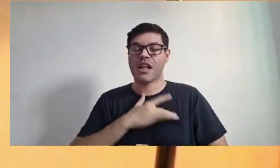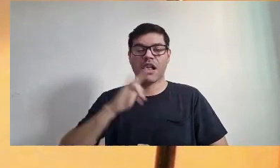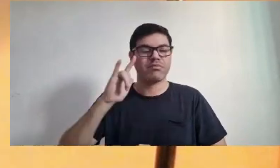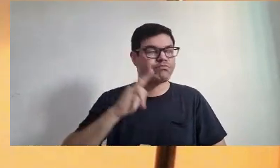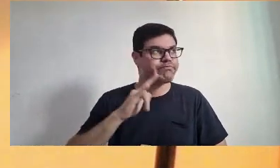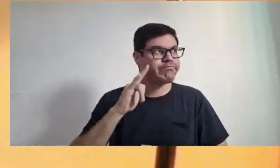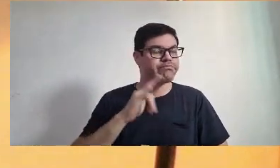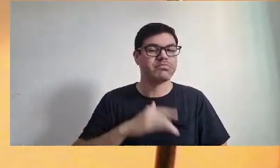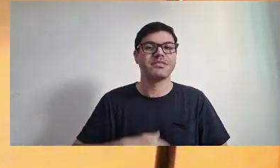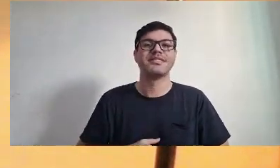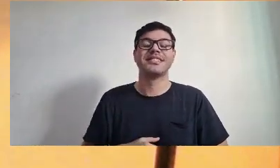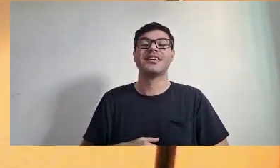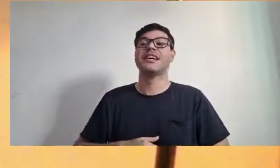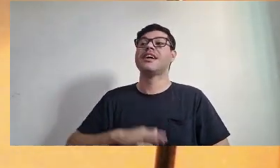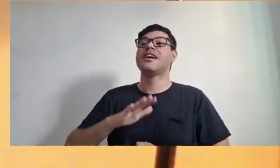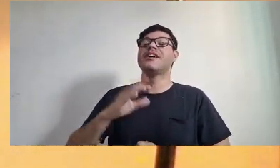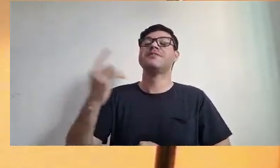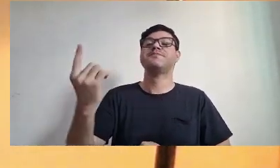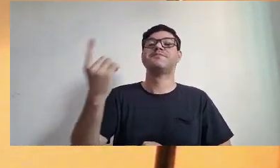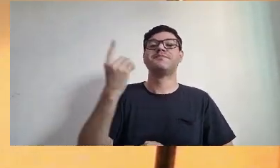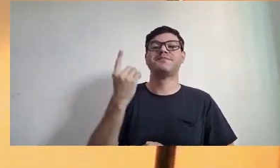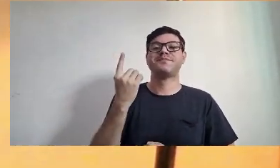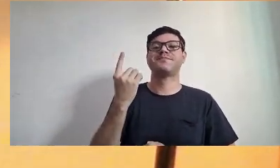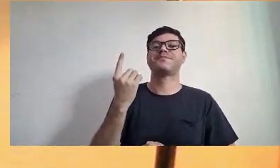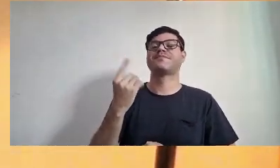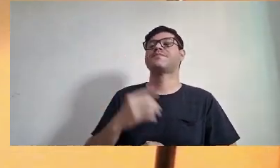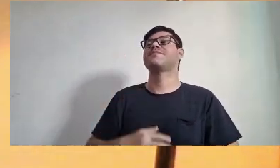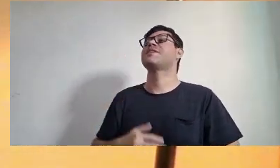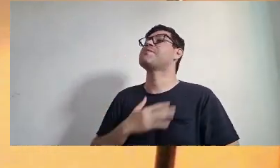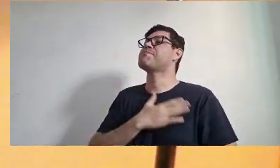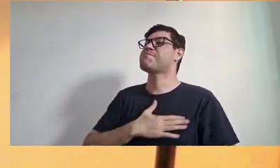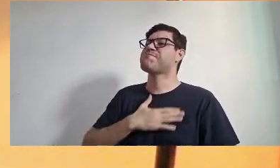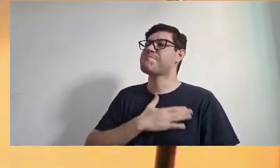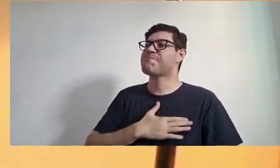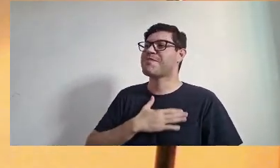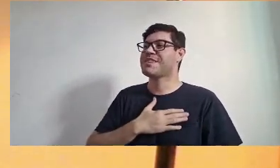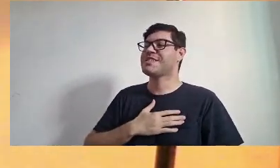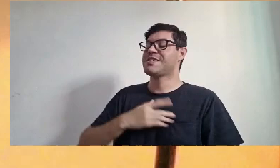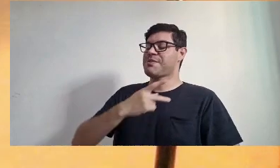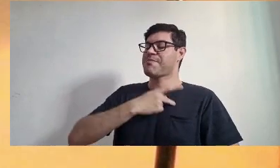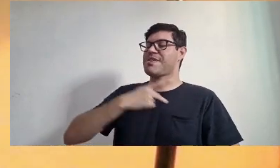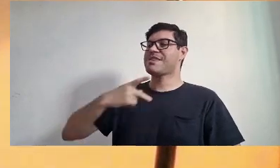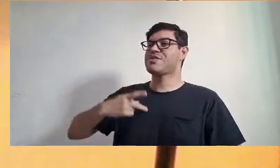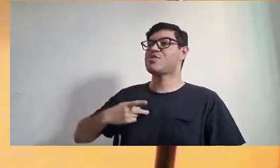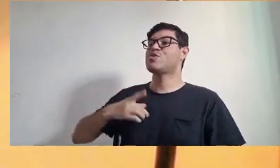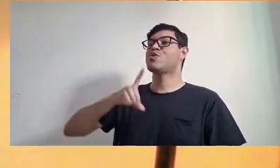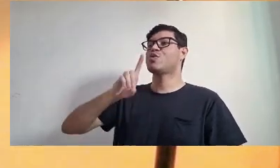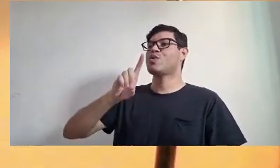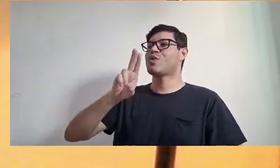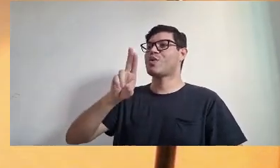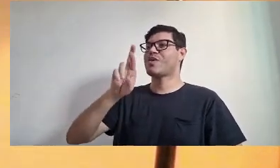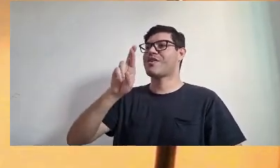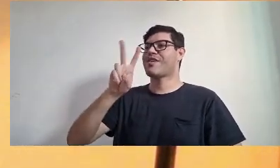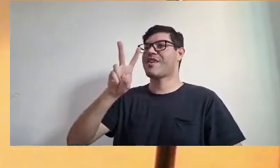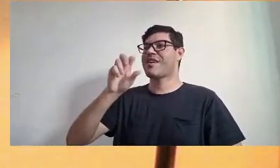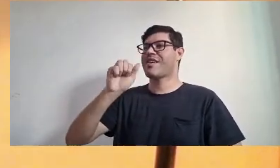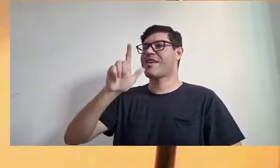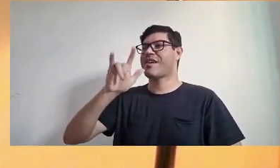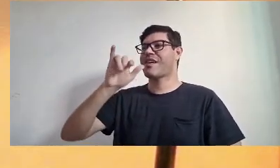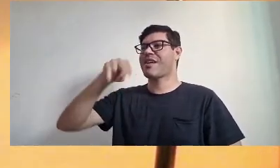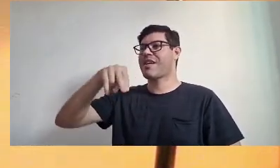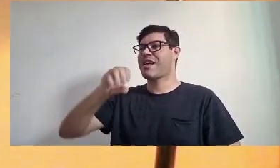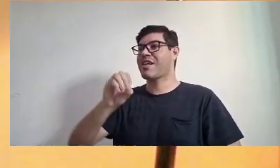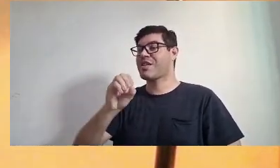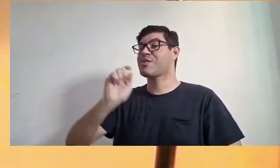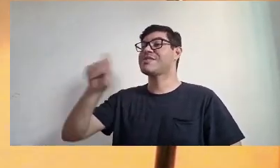de Araras. E uma pessoa ilustre está aqui, muito prazer, recebendo o pastor Durvalino Brocanelli. Pastor, é um